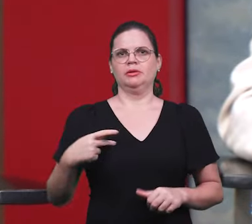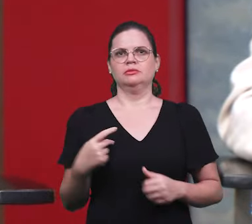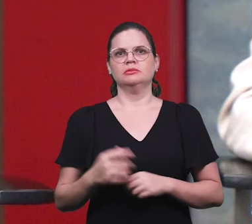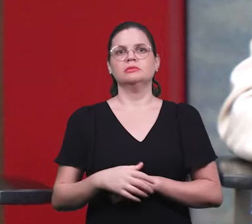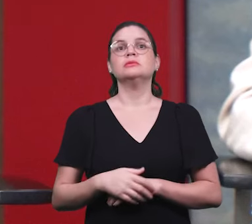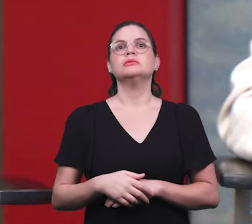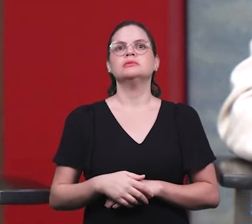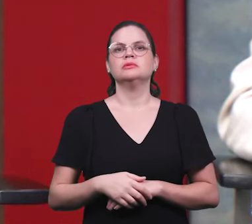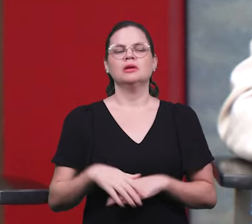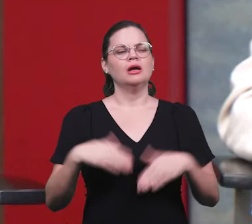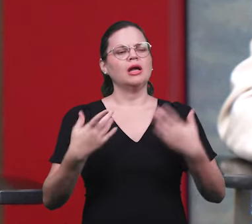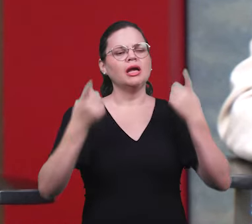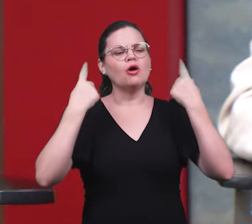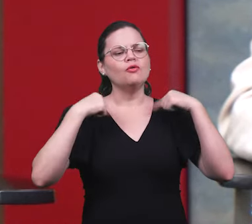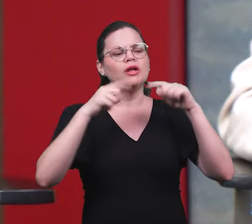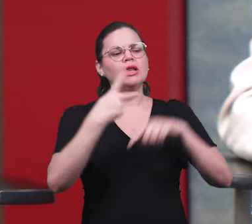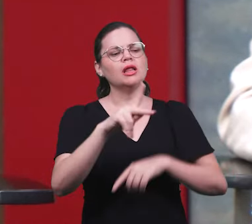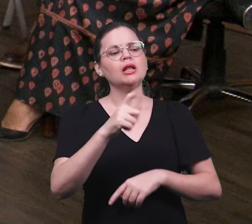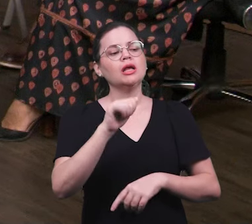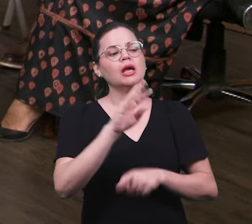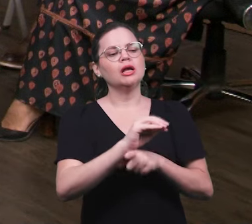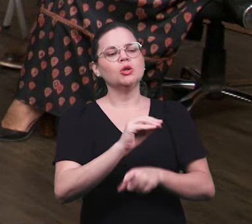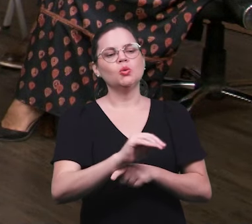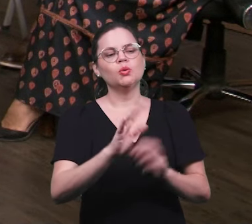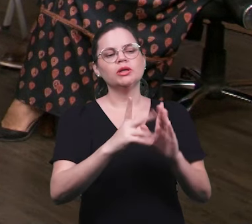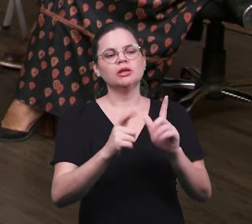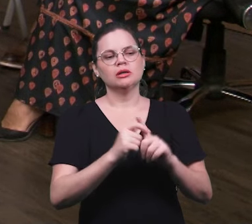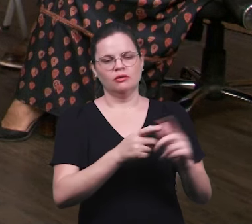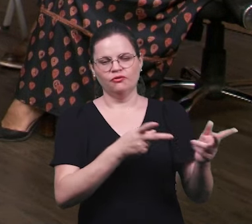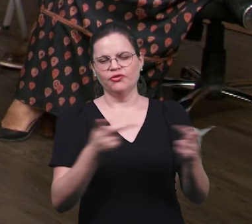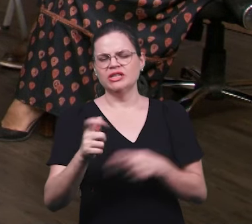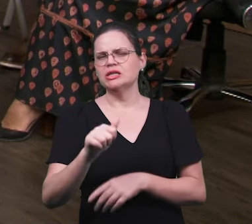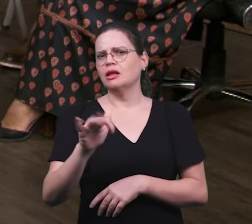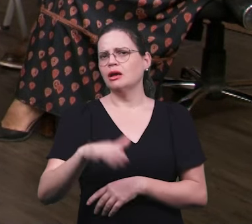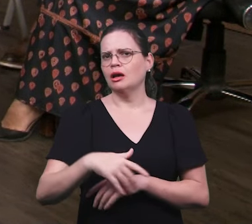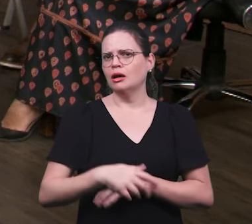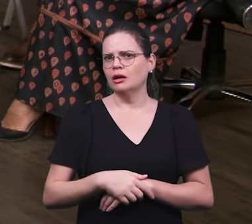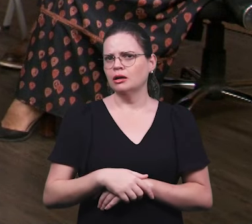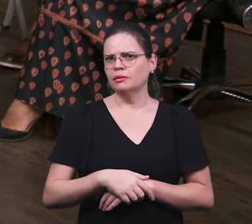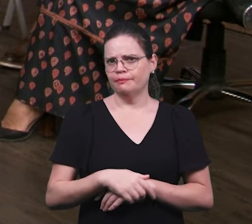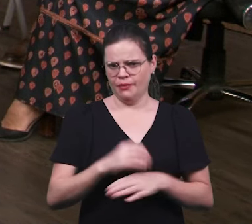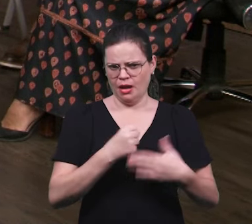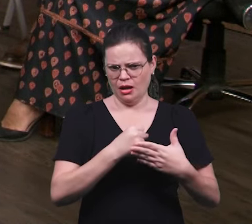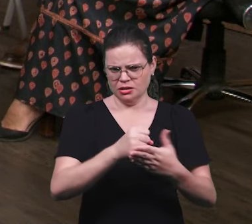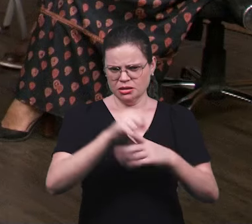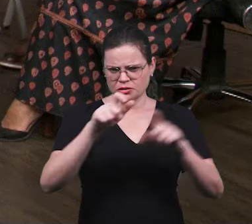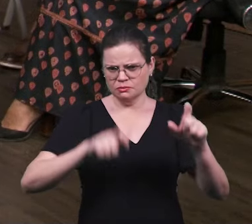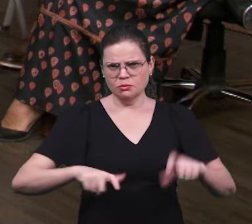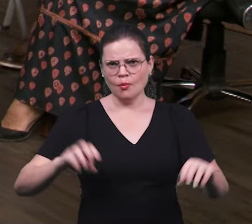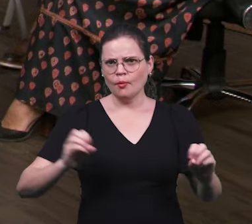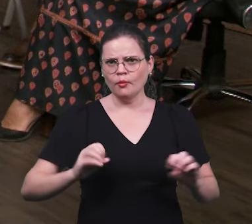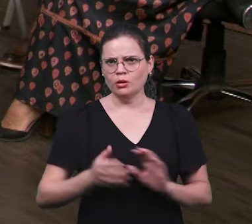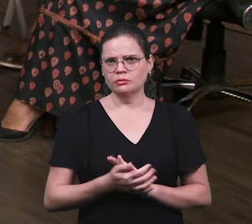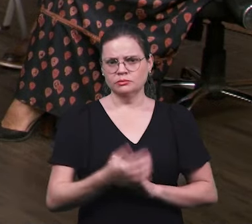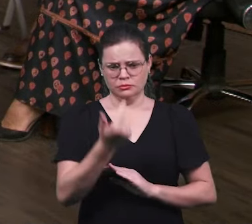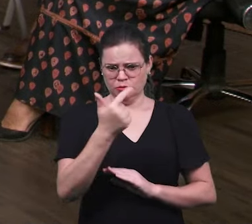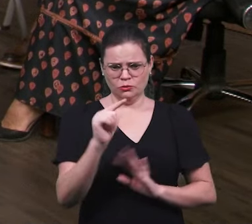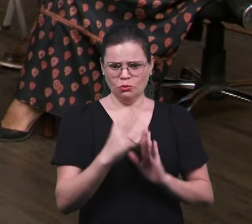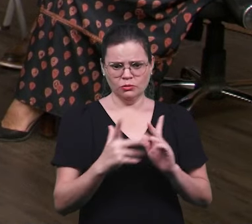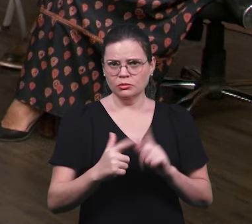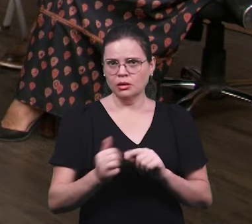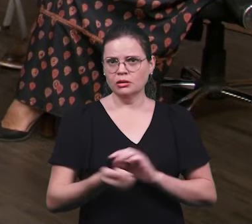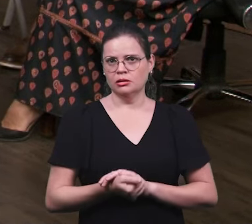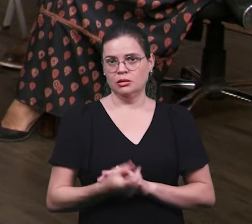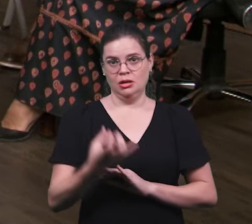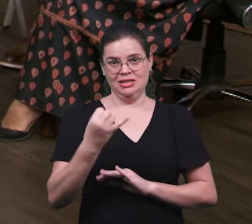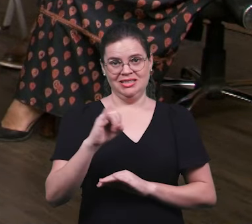dele? Qual é a ovelha dele? Ele não visita ninguém, ele não assiste ninguém, ele não tem igreja, ou